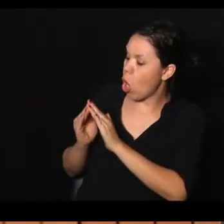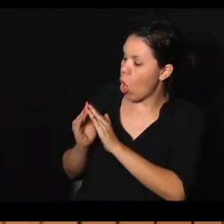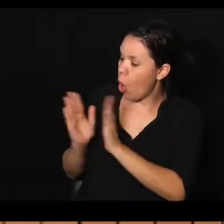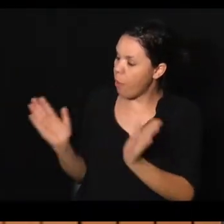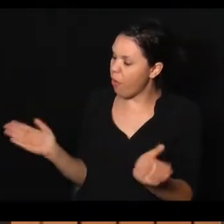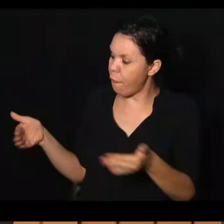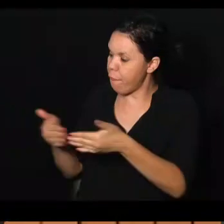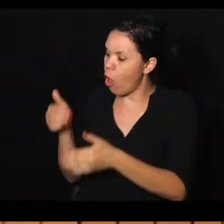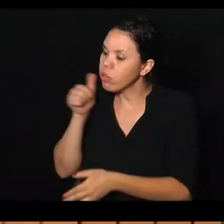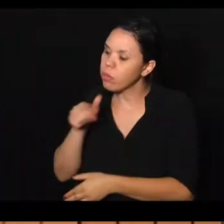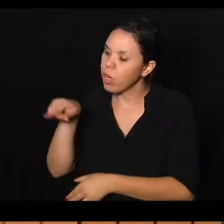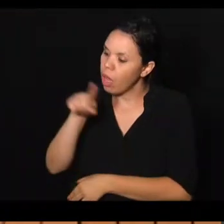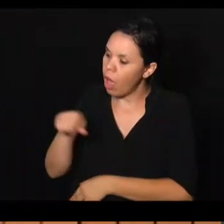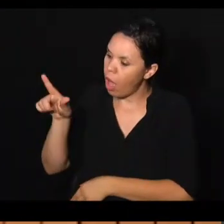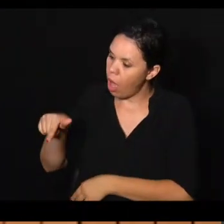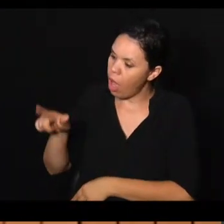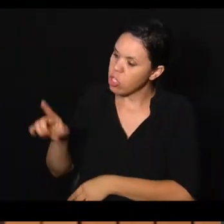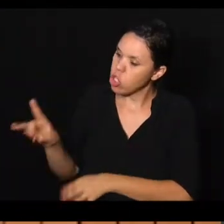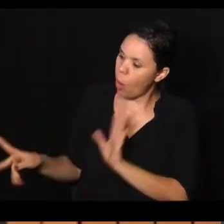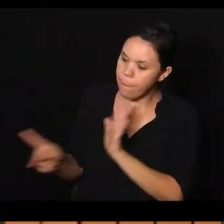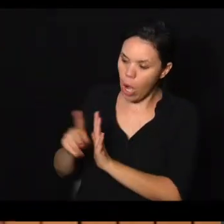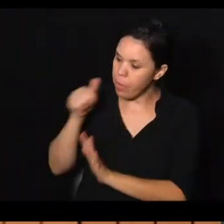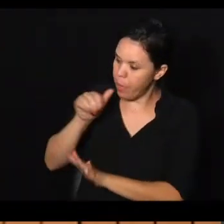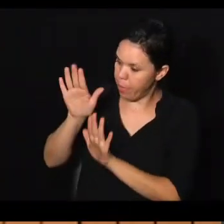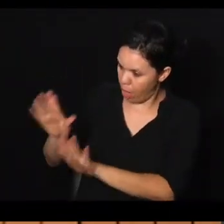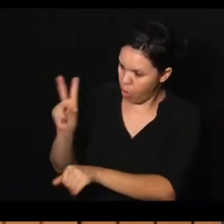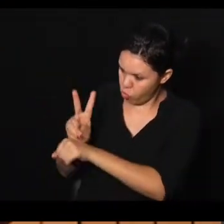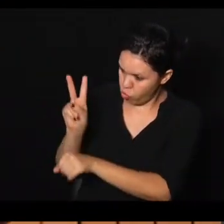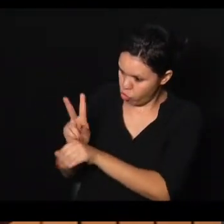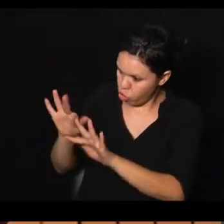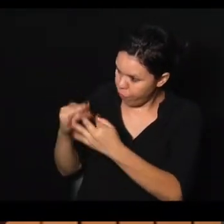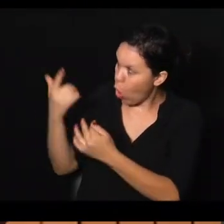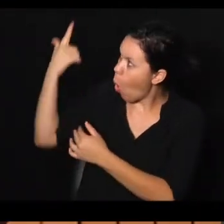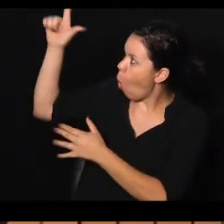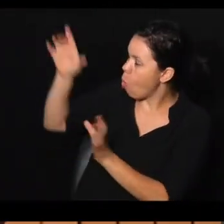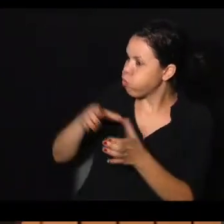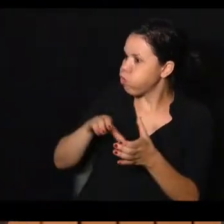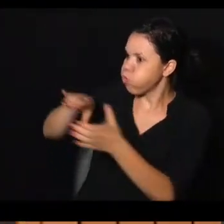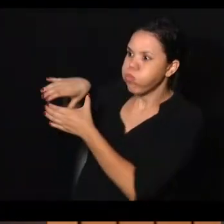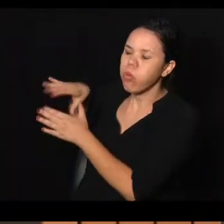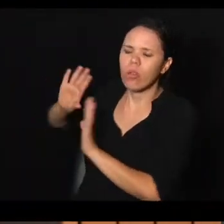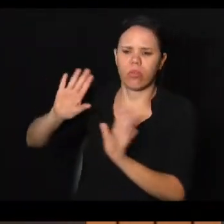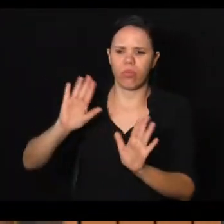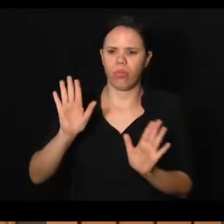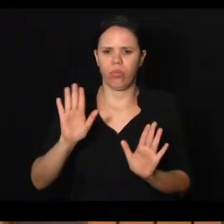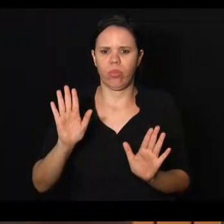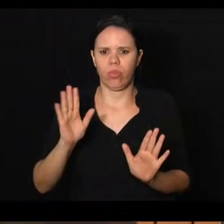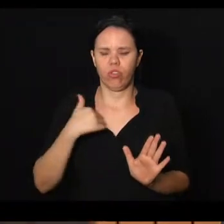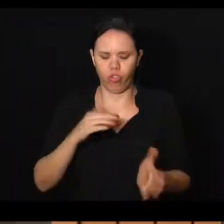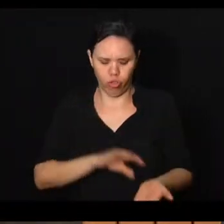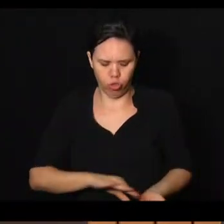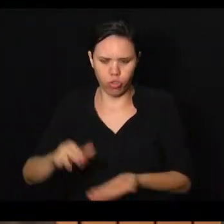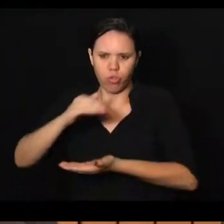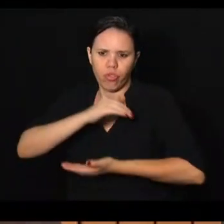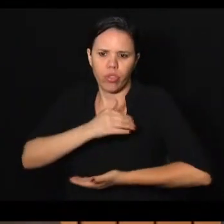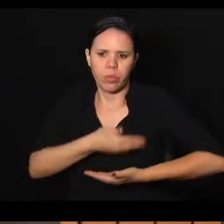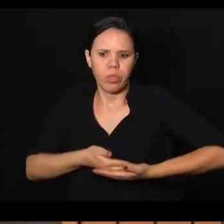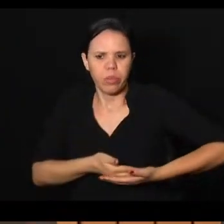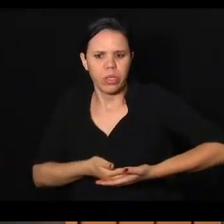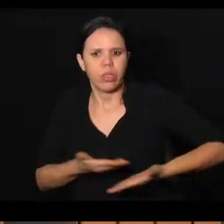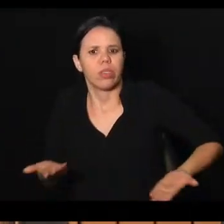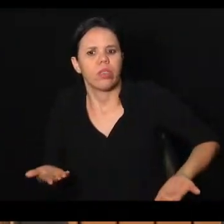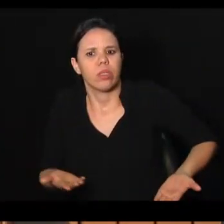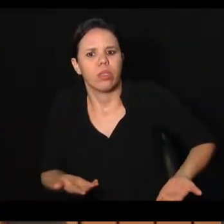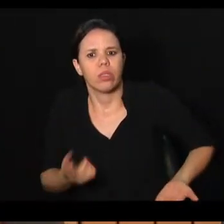diretor do abrigo dizia: este é um abrigo de mulher, os seus filhos têm que ir para outro abrigo. Tirava-se do colo da mãe, bebês,